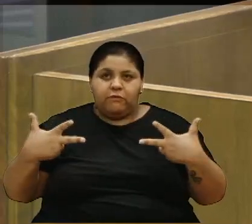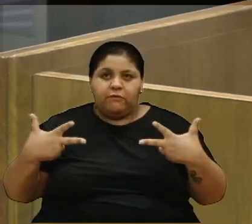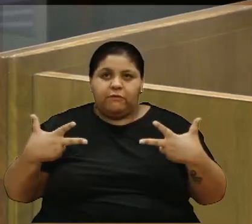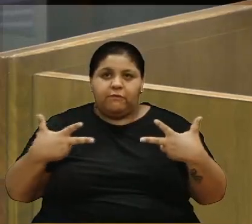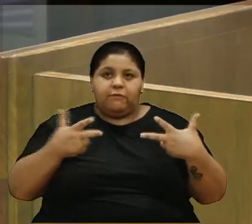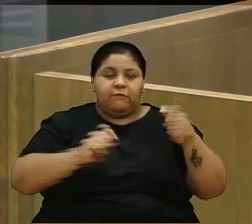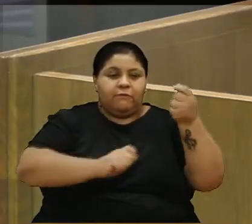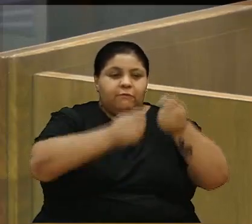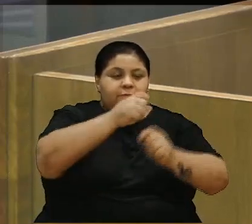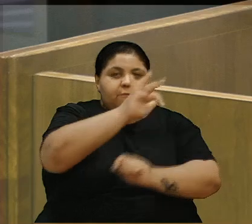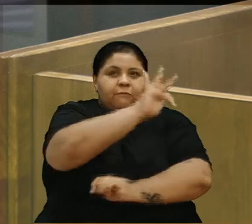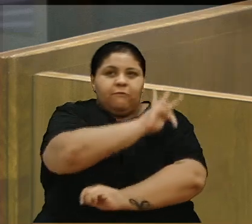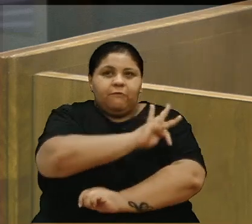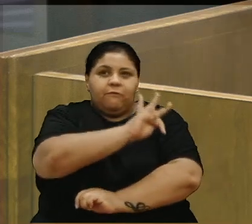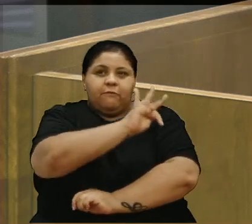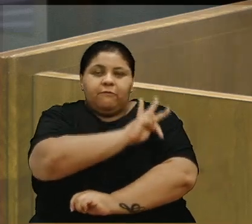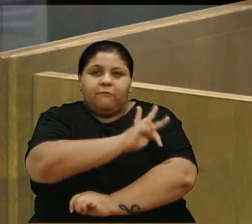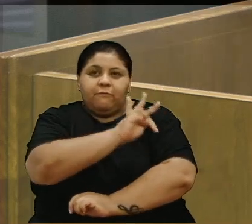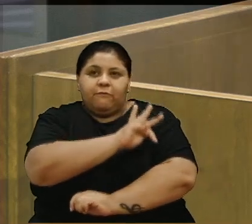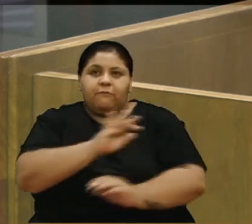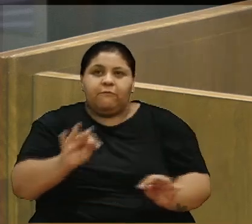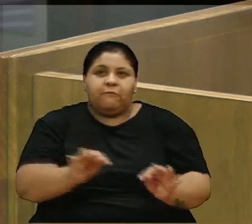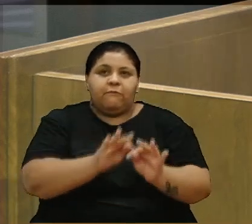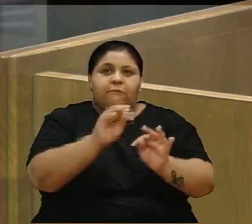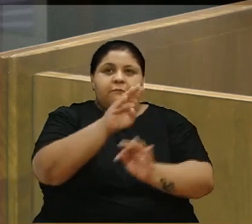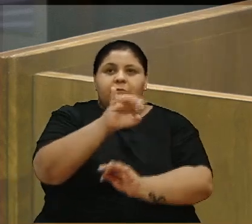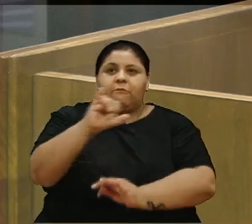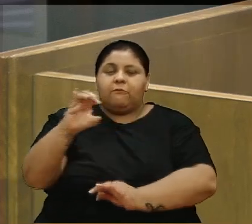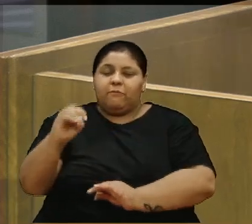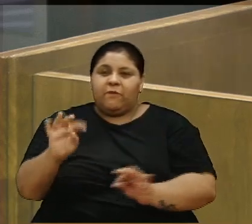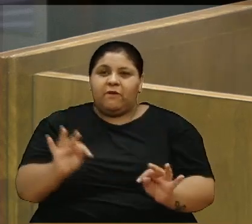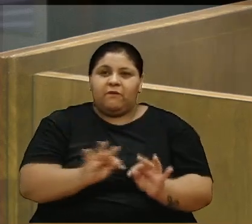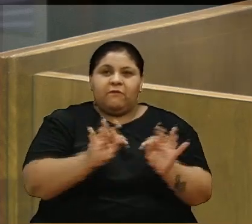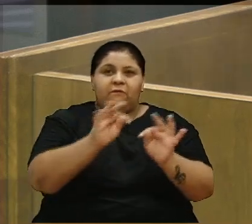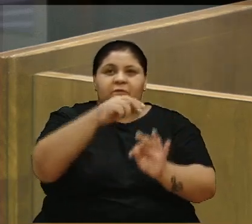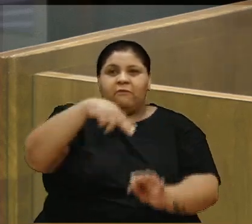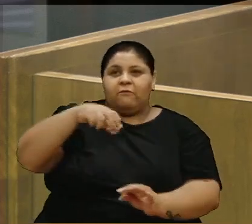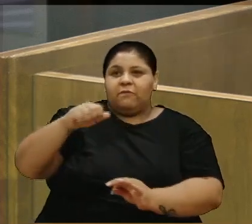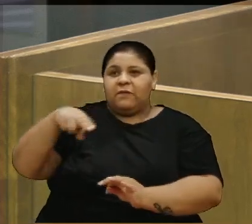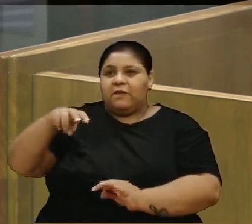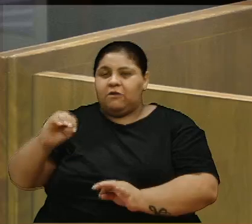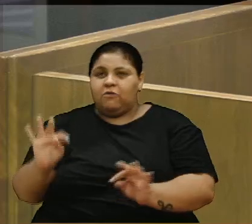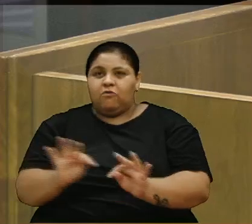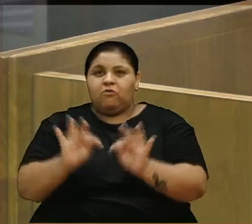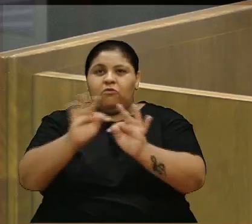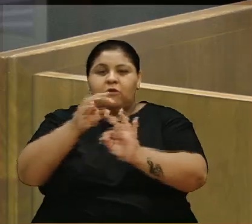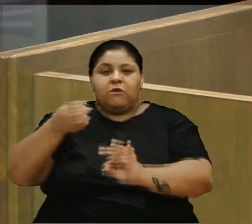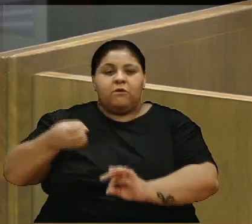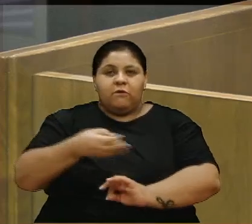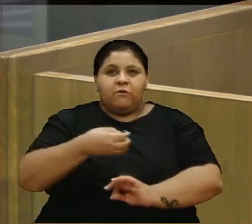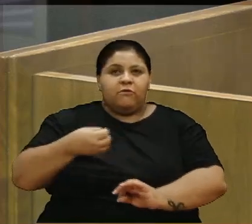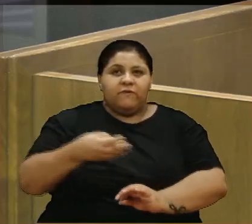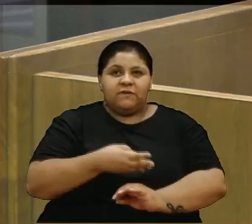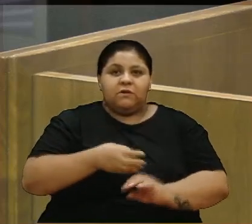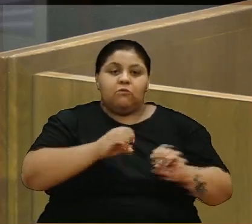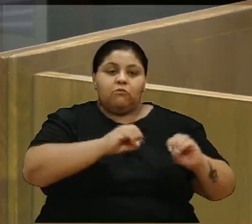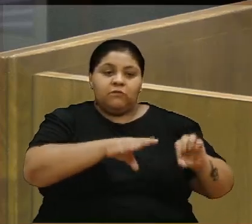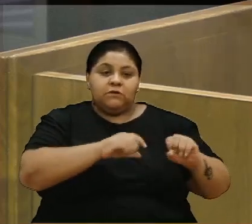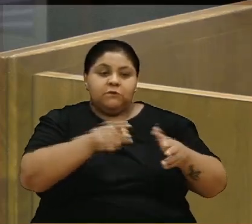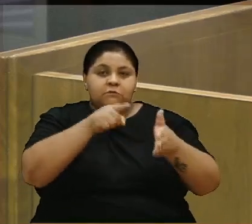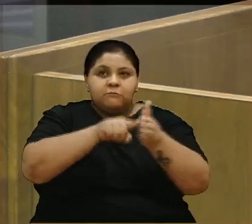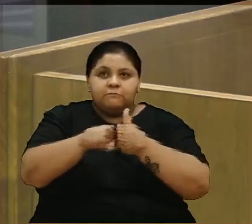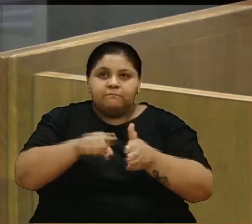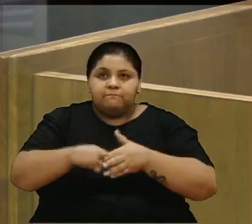indústria farmacêutica, tecnologia, biotecnologia, nanotecnologia, inovação, ensino, pesquisa e extensão, em